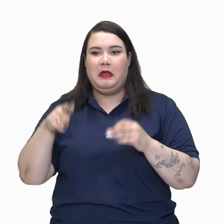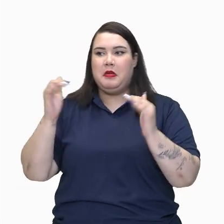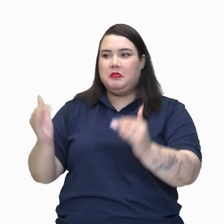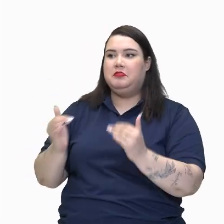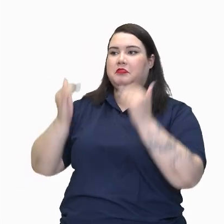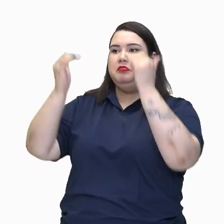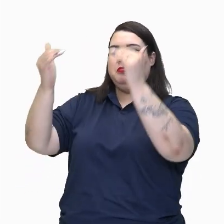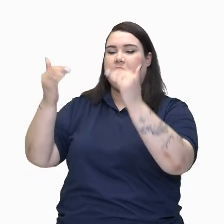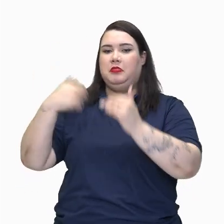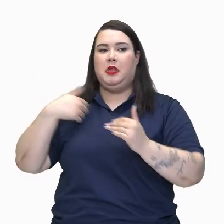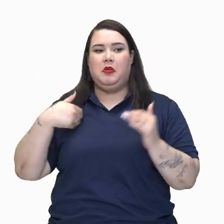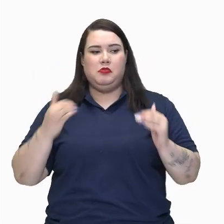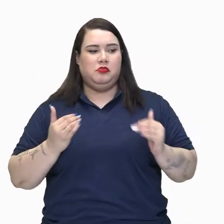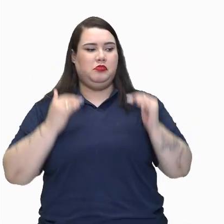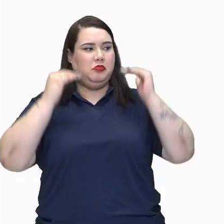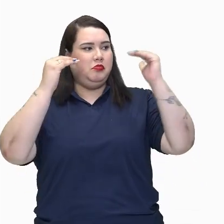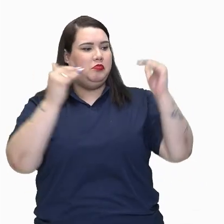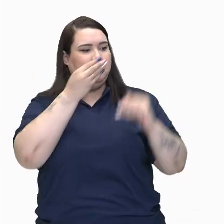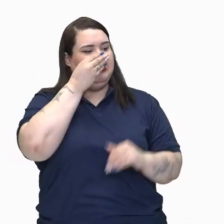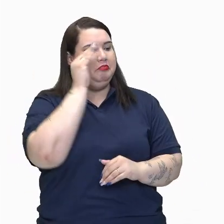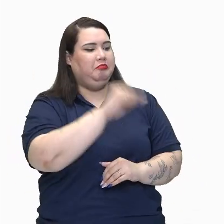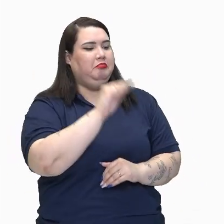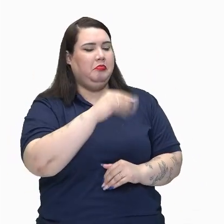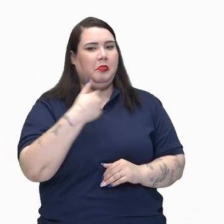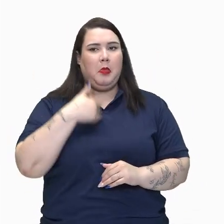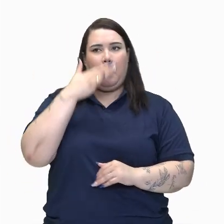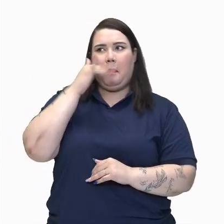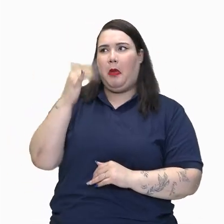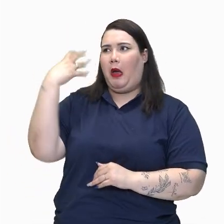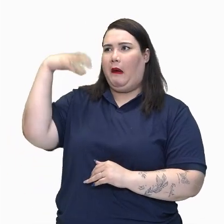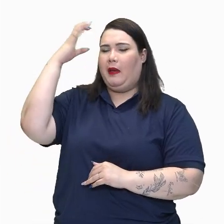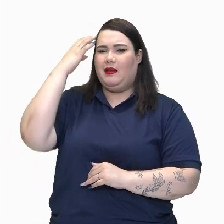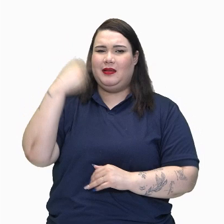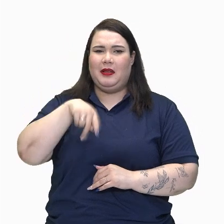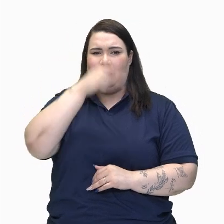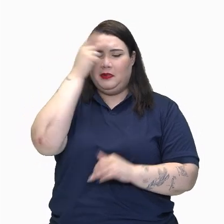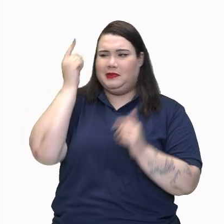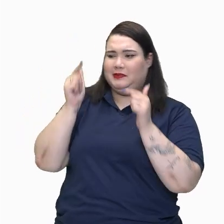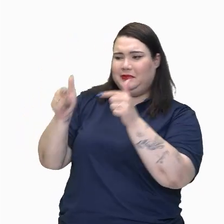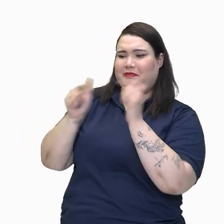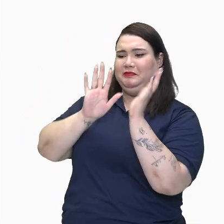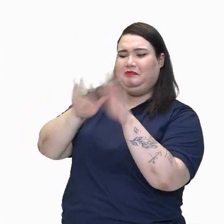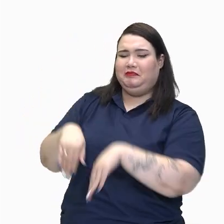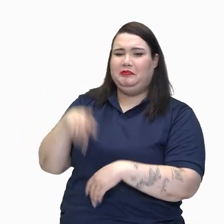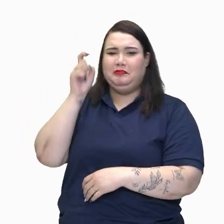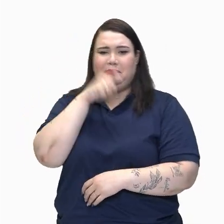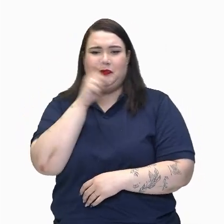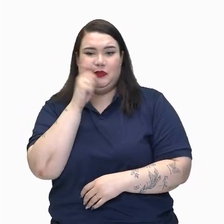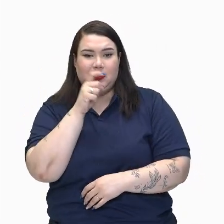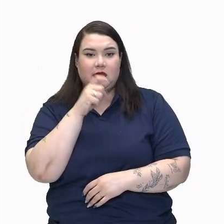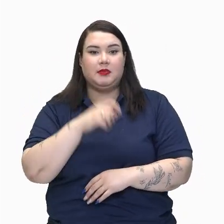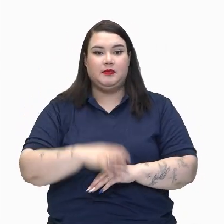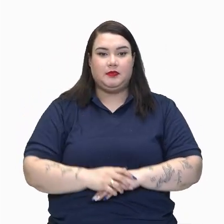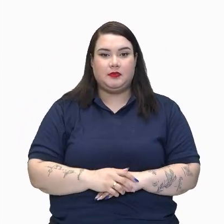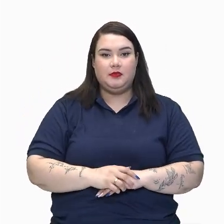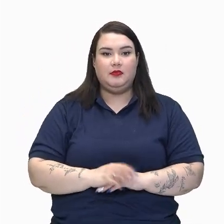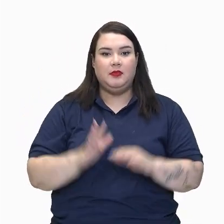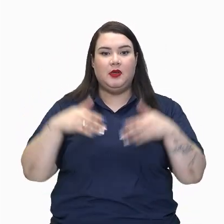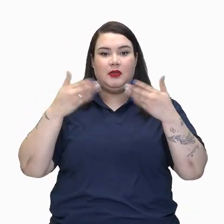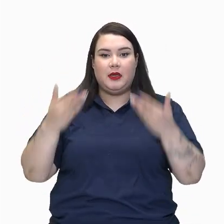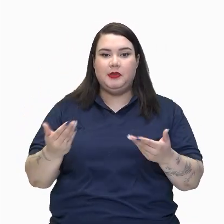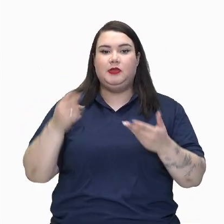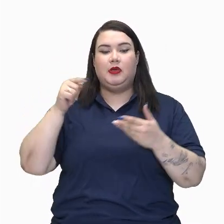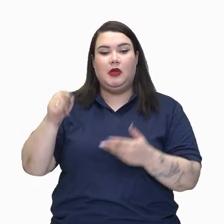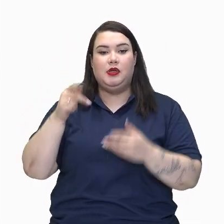outras, falando da posição social do pai, como se ele fosse um rei. Na sequência, brada em um assomo o sapo